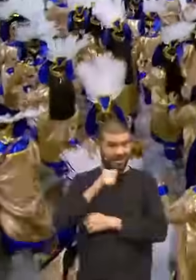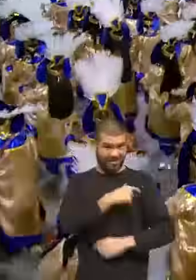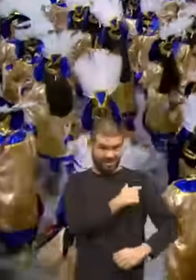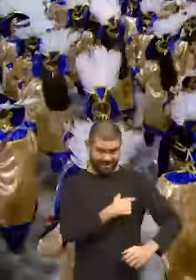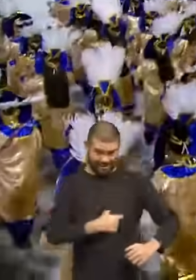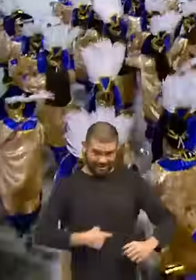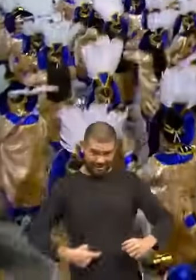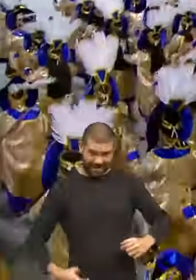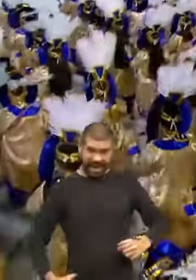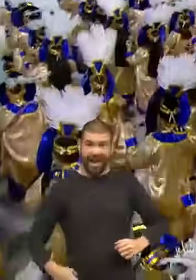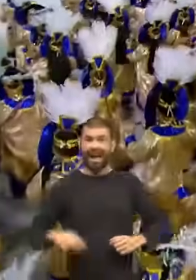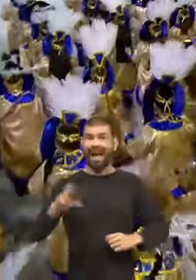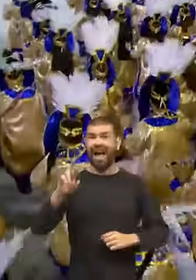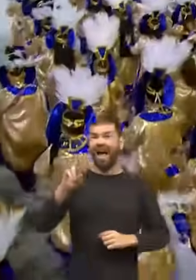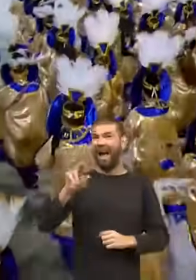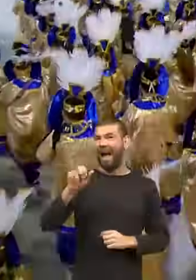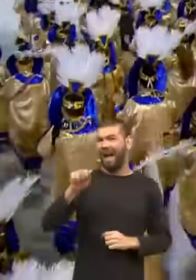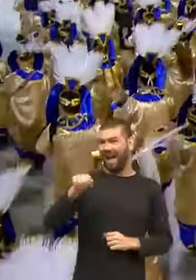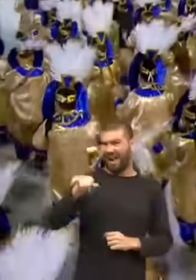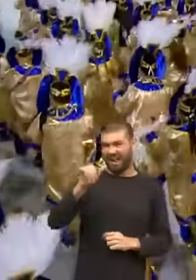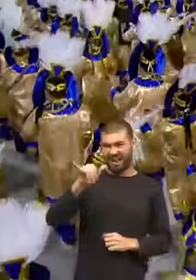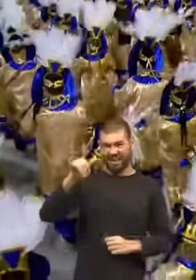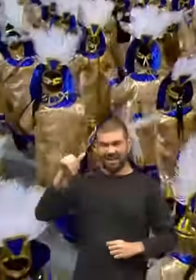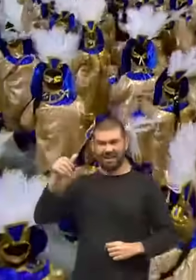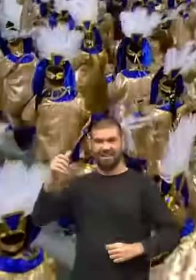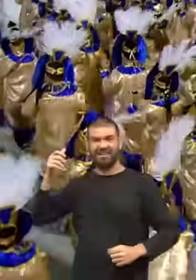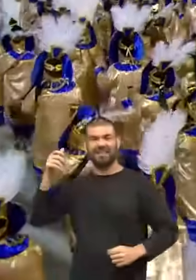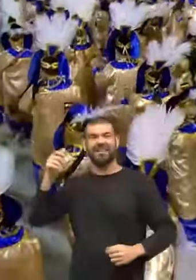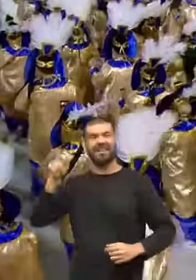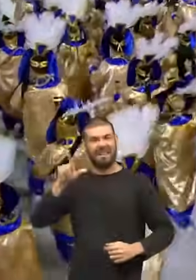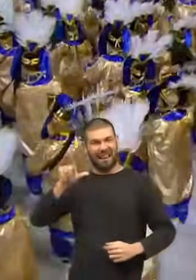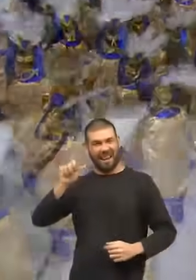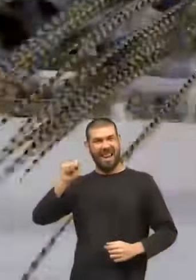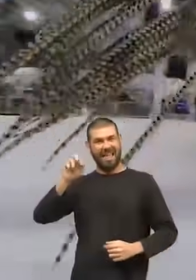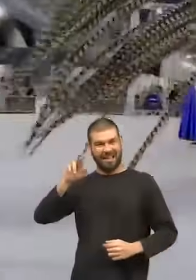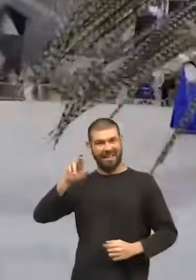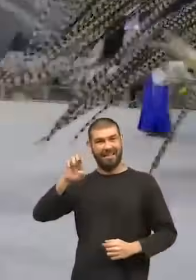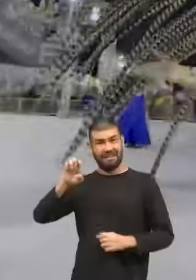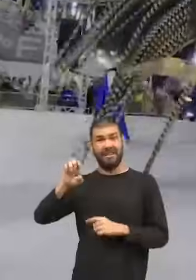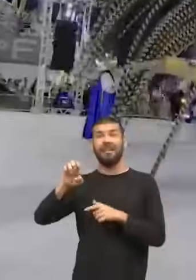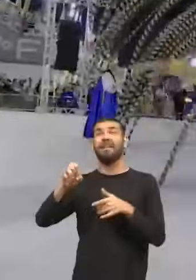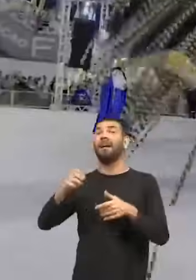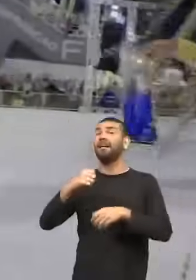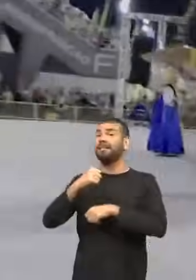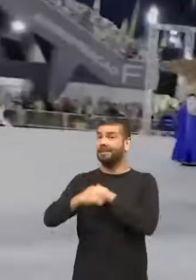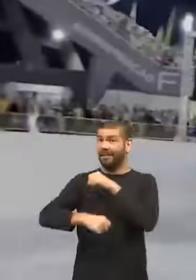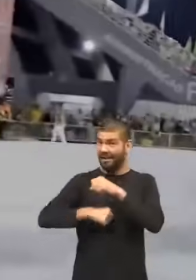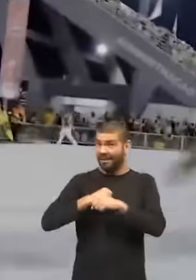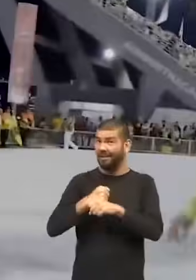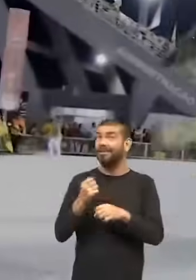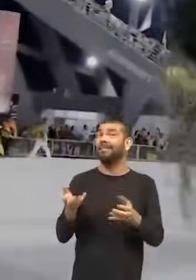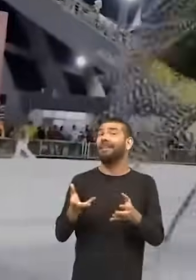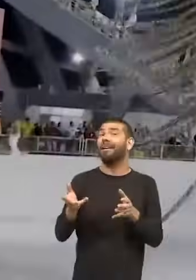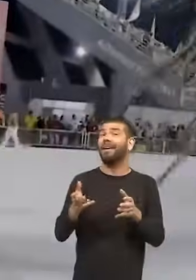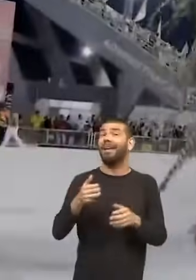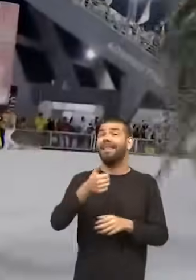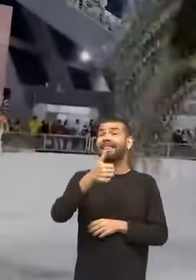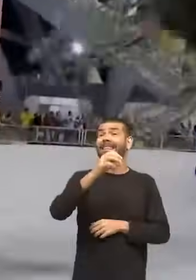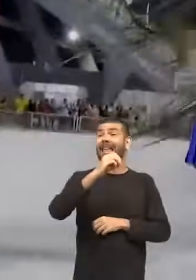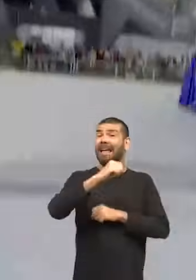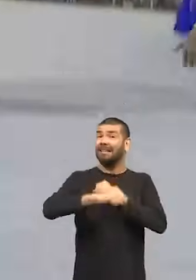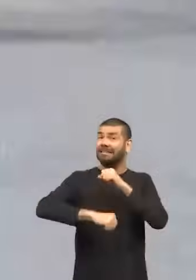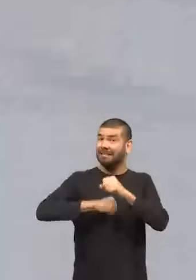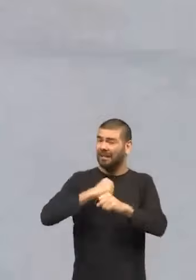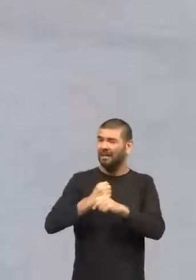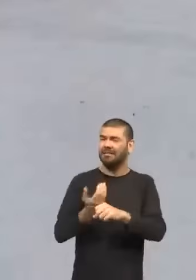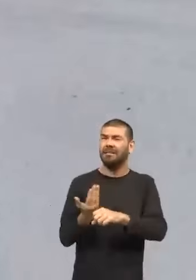é a Hailacre, conhecida como Hailacre. Ela está, esse ano, completando 10 anos na nossa escola de samba. Começou como